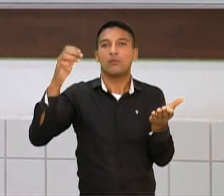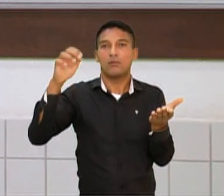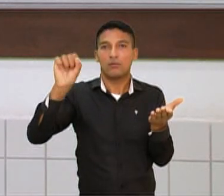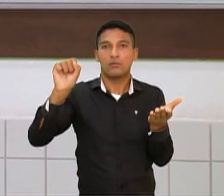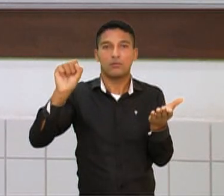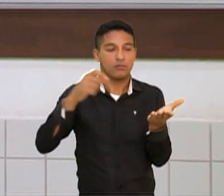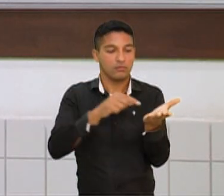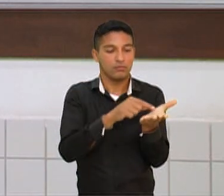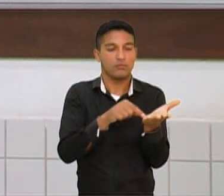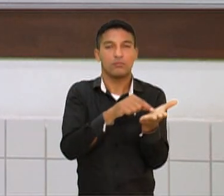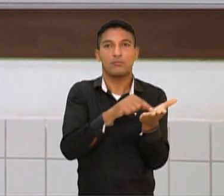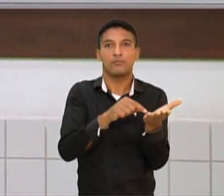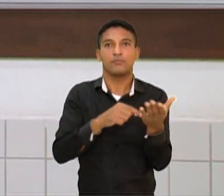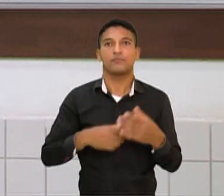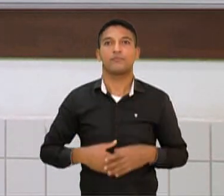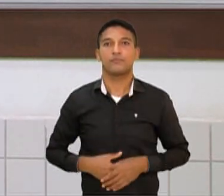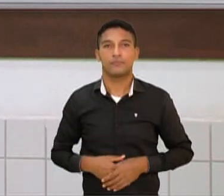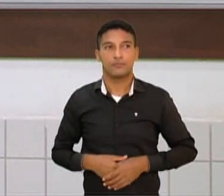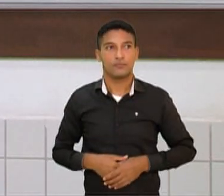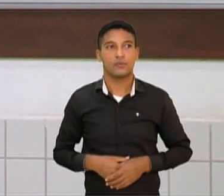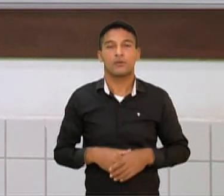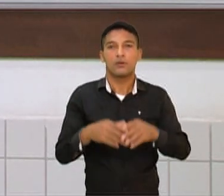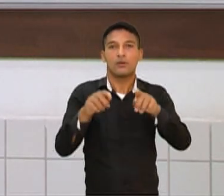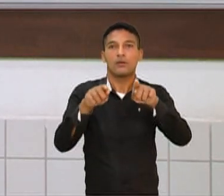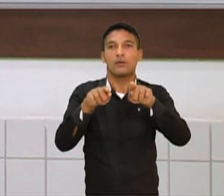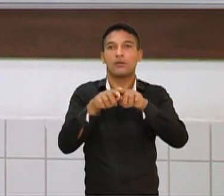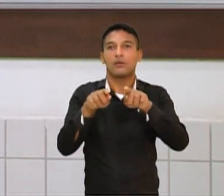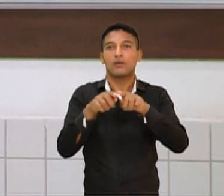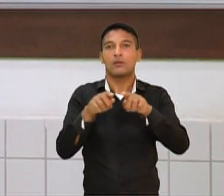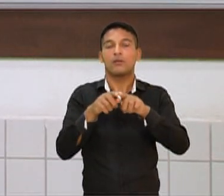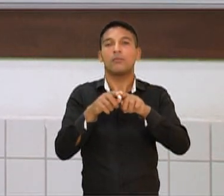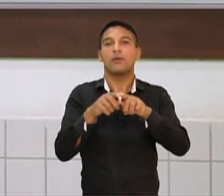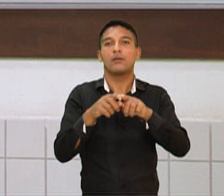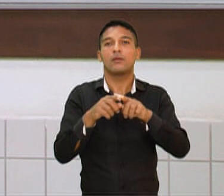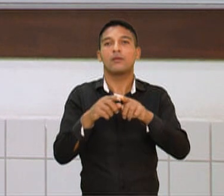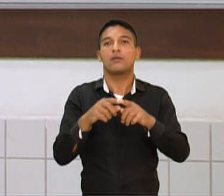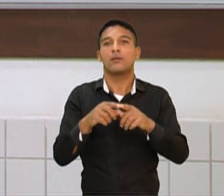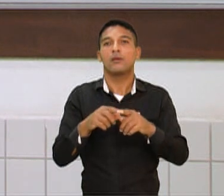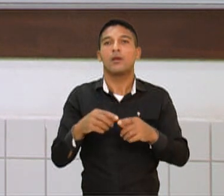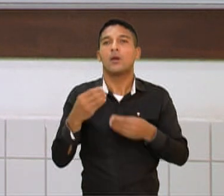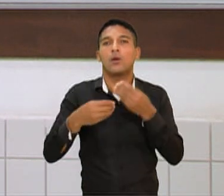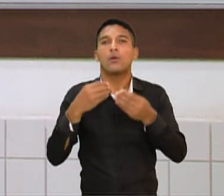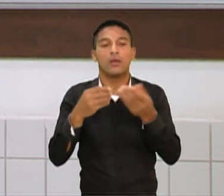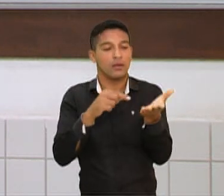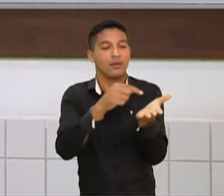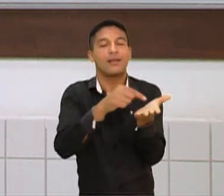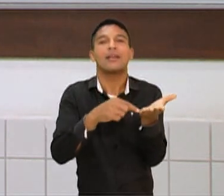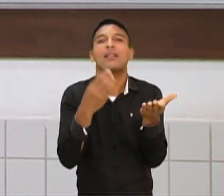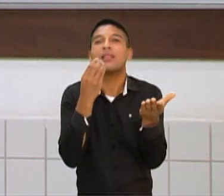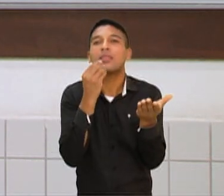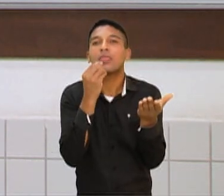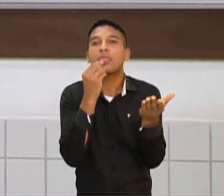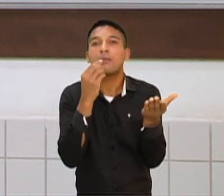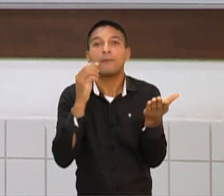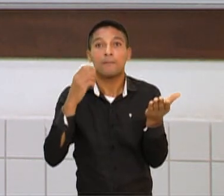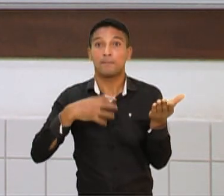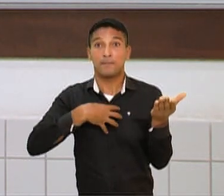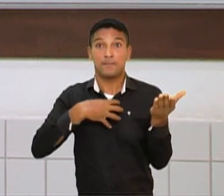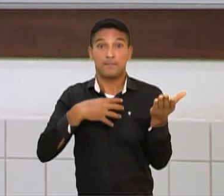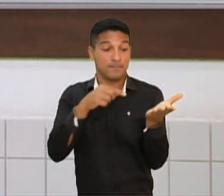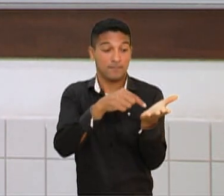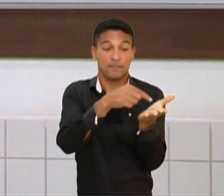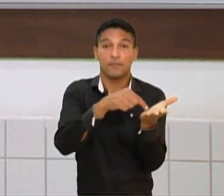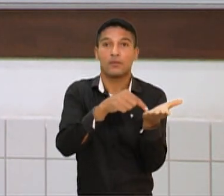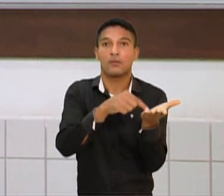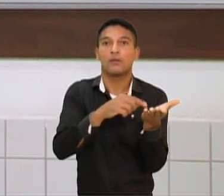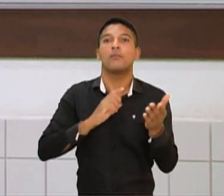poderia trazer para vocês aqui também aquele famoso slide dos sabores que nós podemos sentir na língua, tá? Mas algumas pesquisas mais